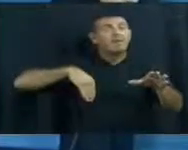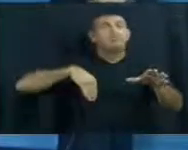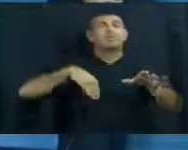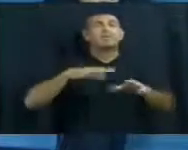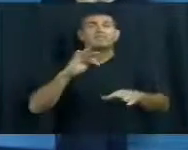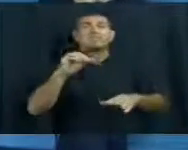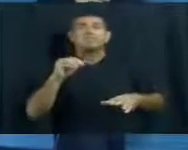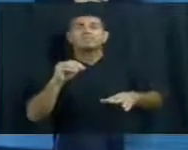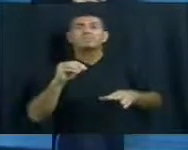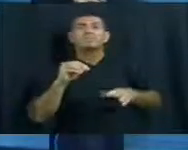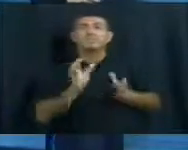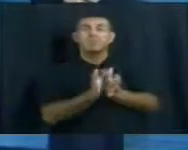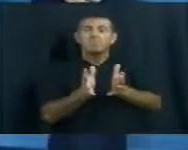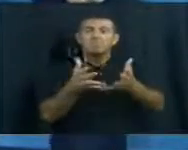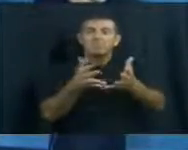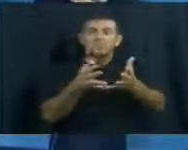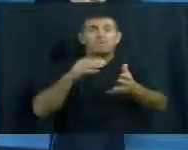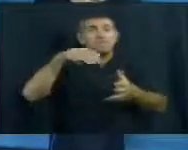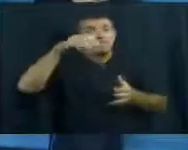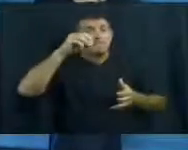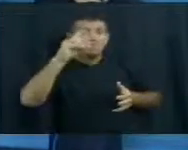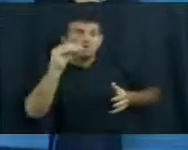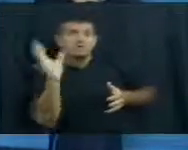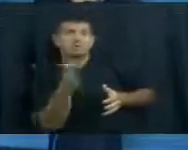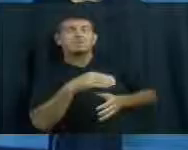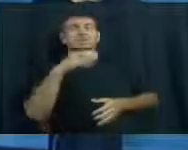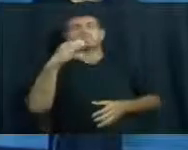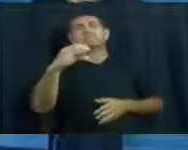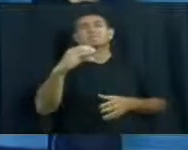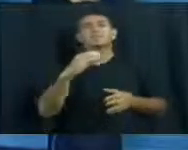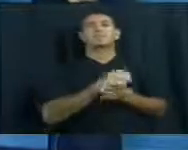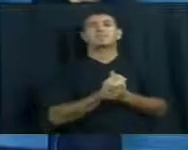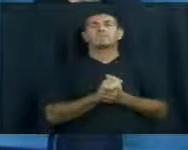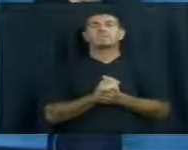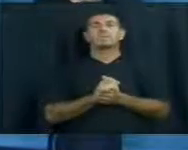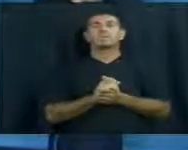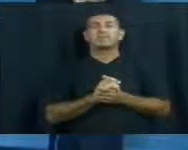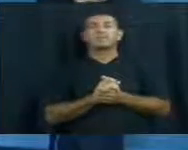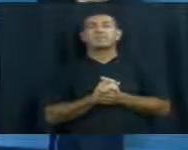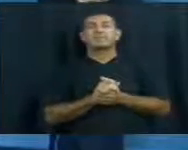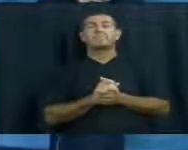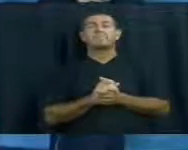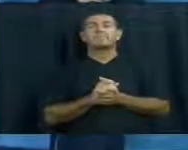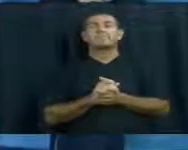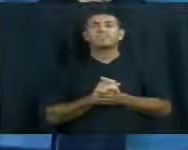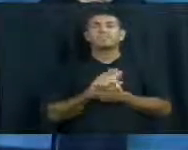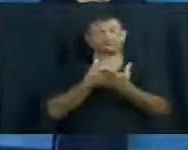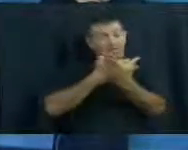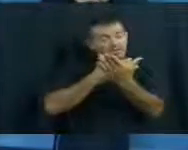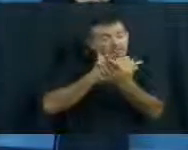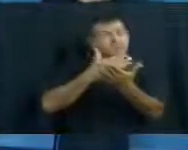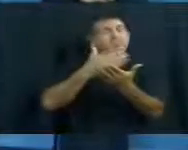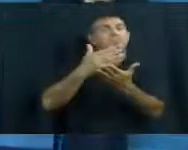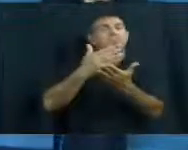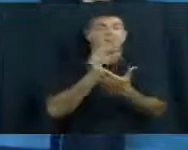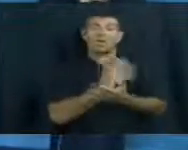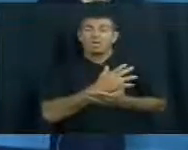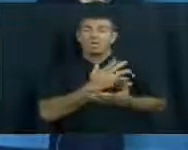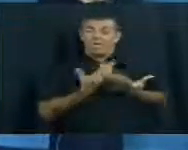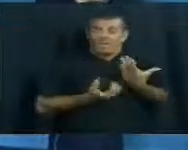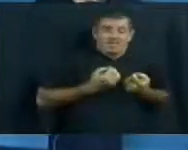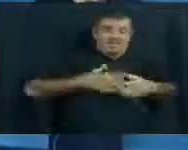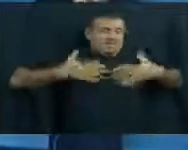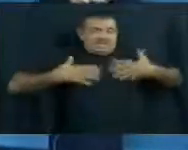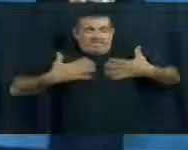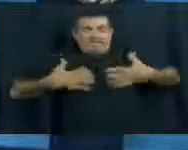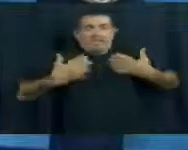A Moda C, lá no Cantinho Forte, que faz um trabalho muito bacana com as ondinas, né? Então, já para começar, aquecer o coração, a alegria